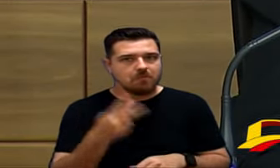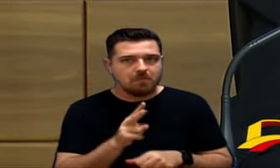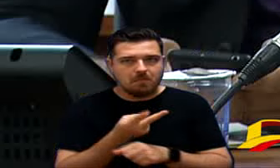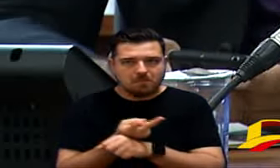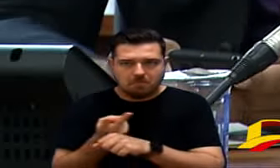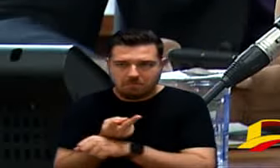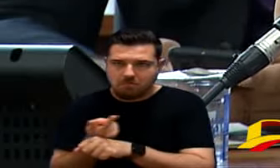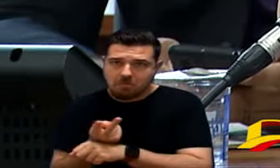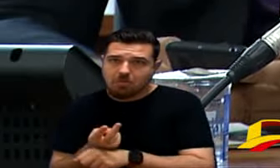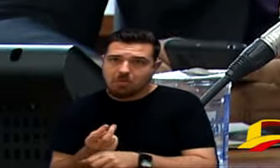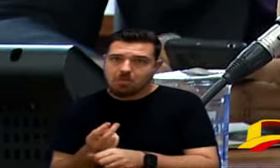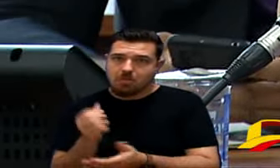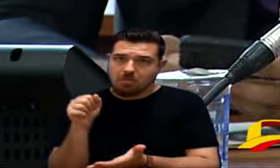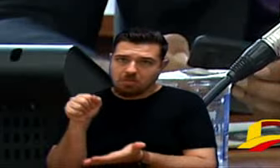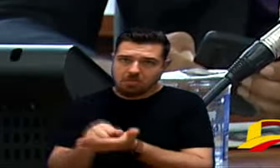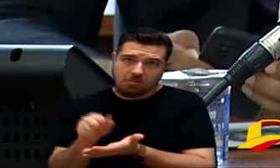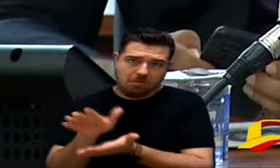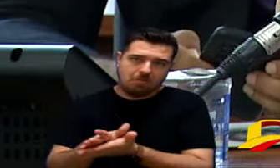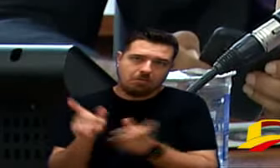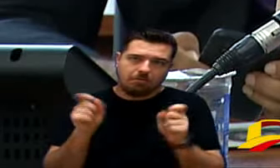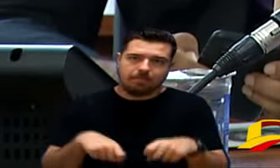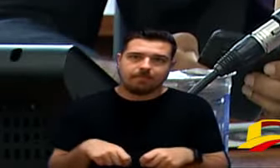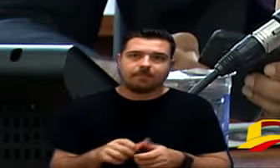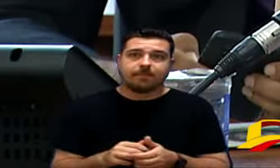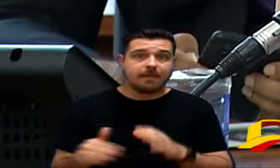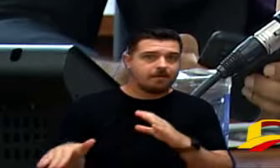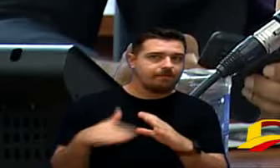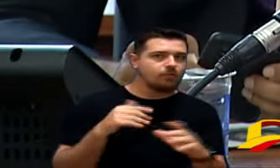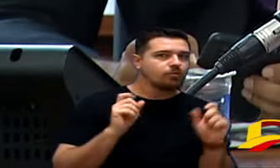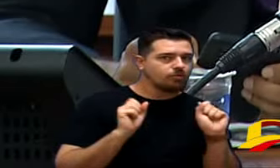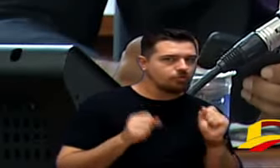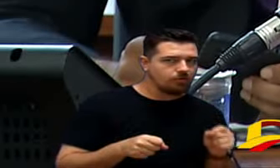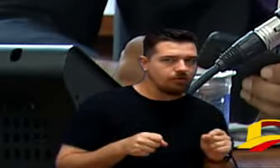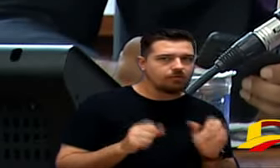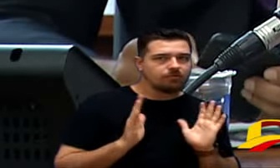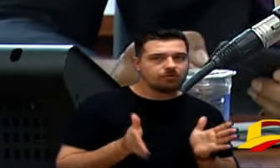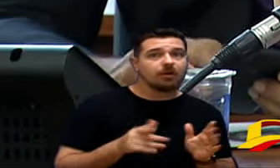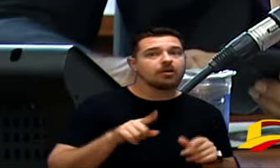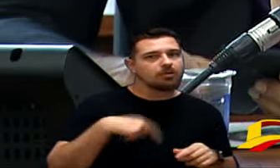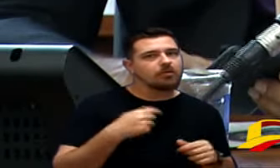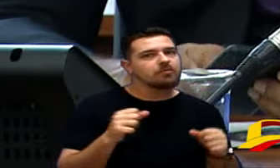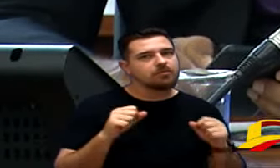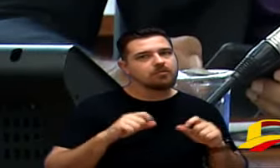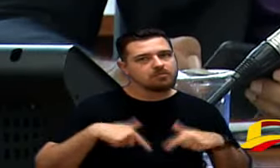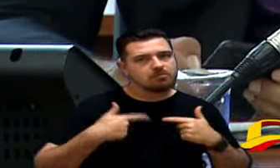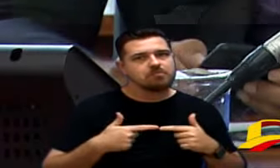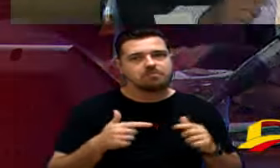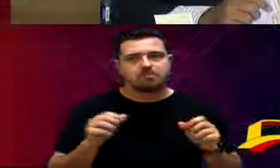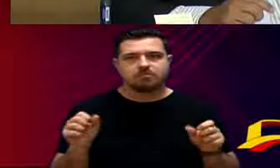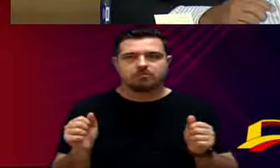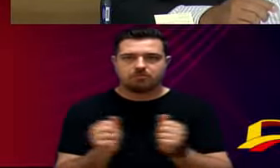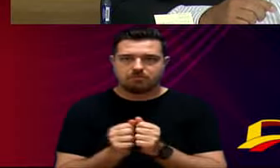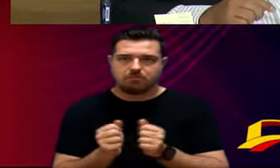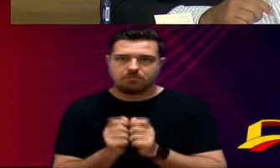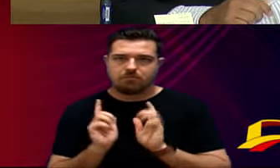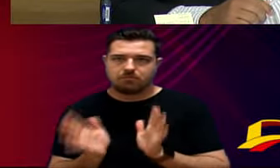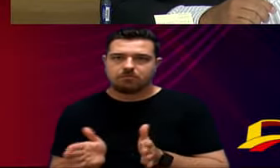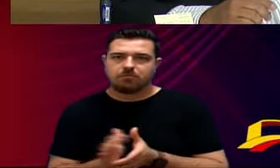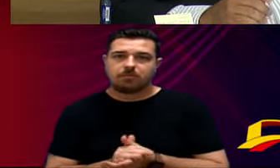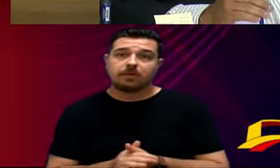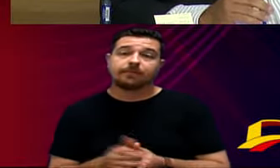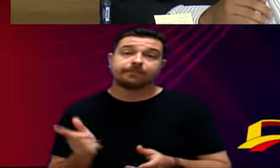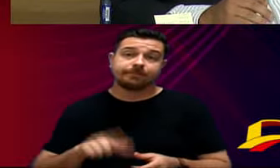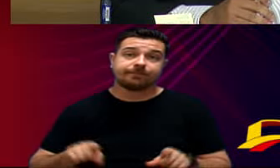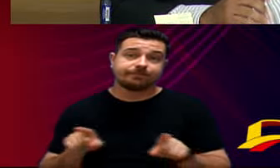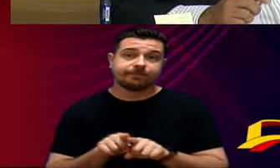e tomando as devidas Já sim foi tomado as devidas providências porque é algo assustador ter e daí entra naquela questão